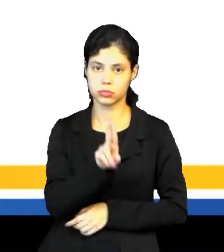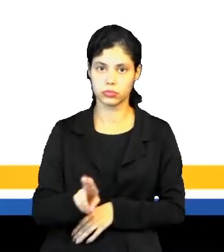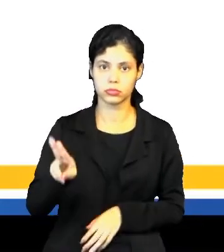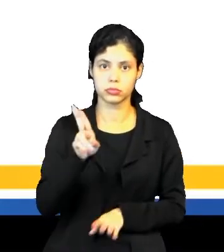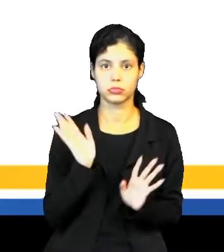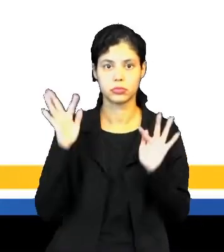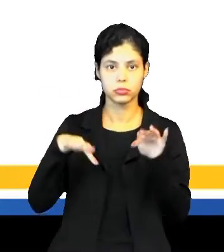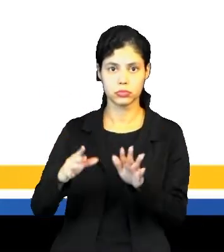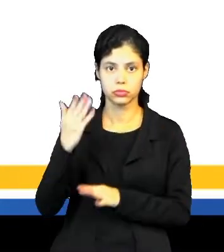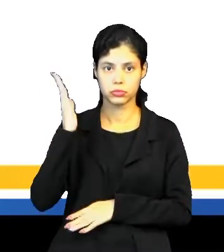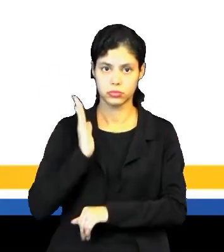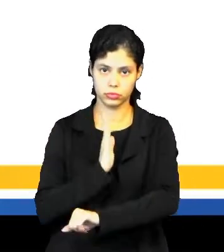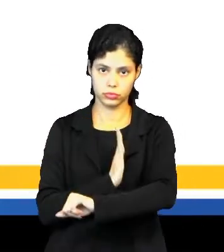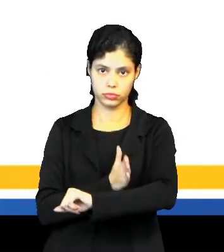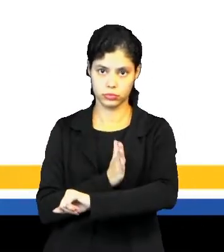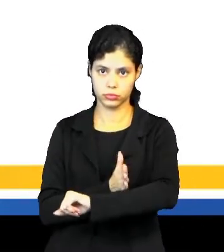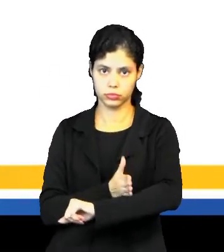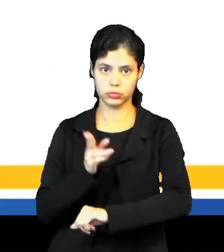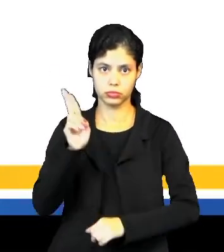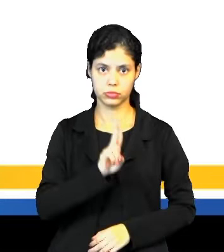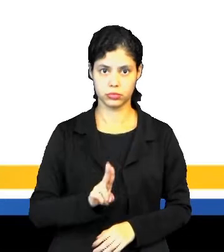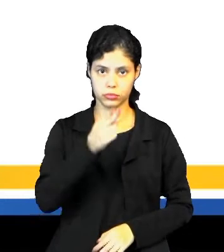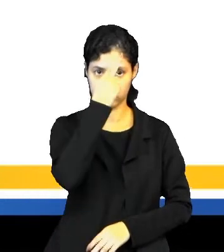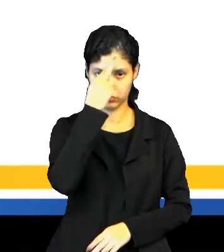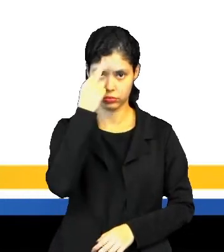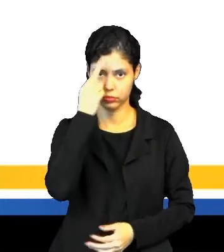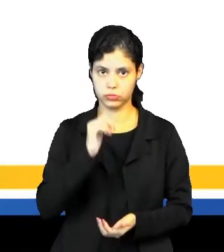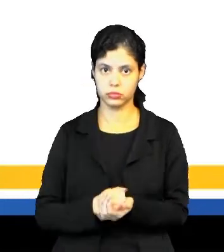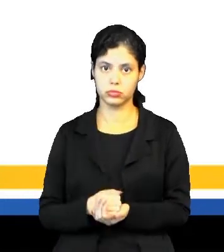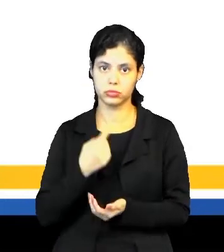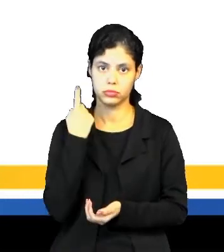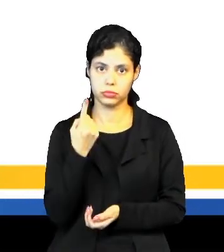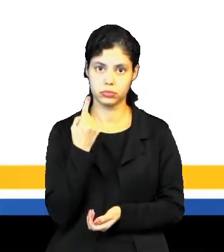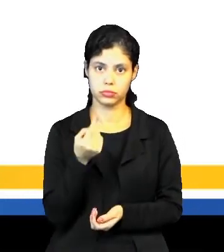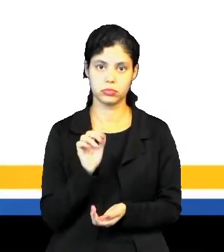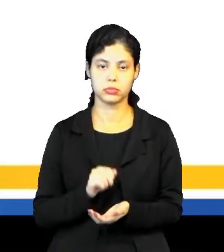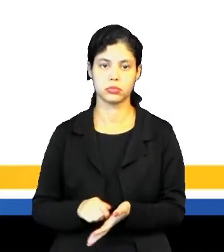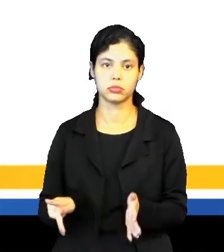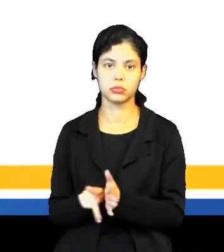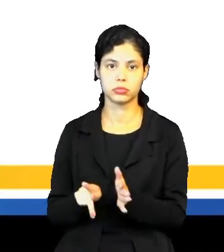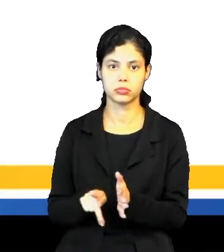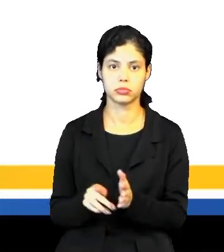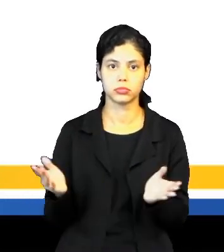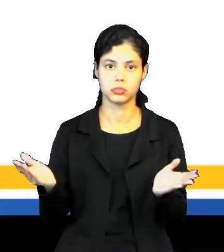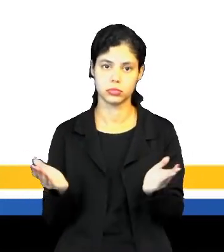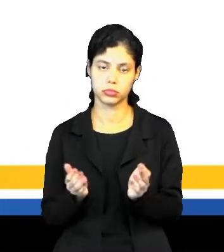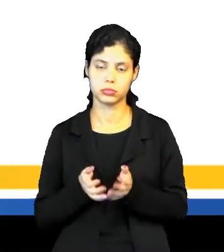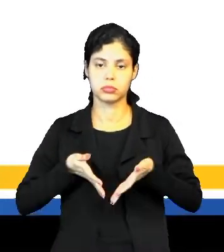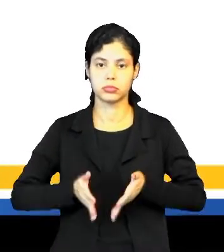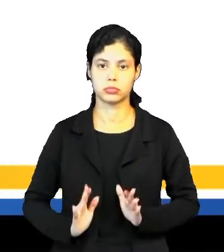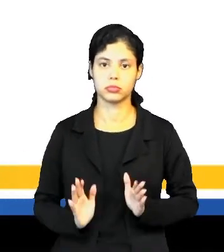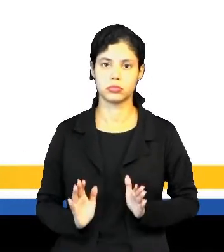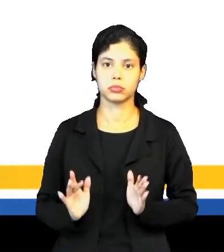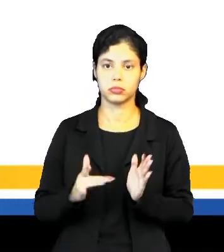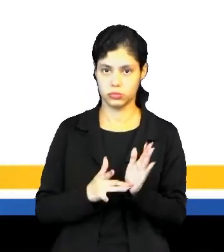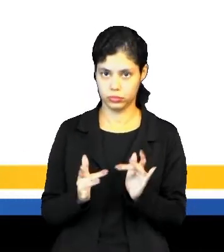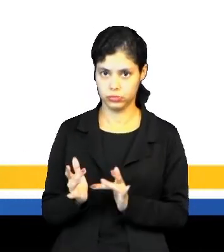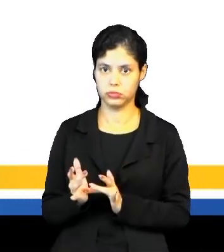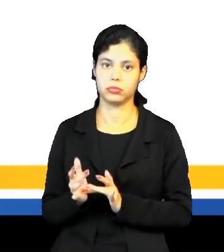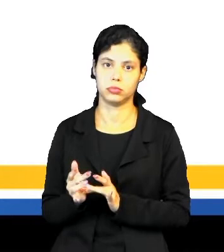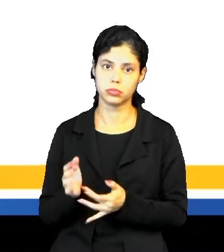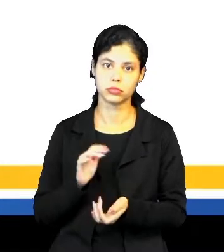no final da Idade Média, e para os historiadores, o ano 1 foi justamente o ano em que Cristo nasceu.